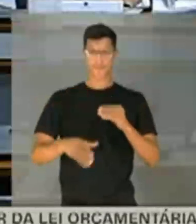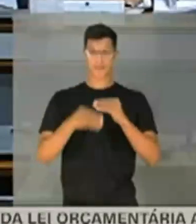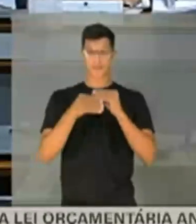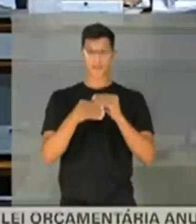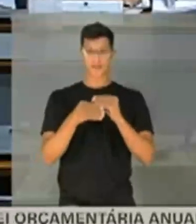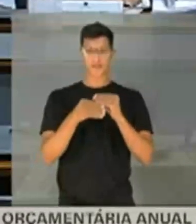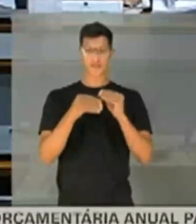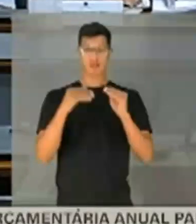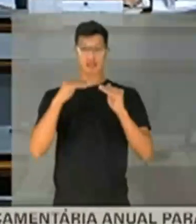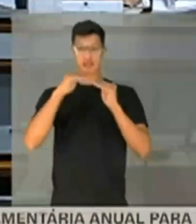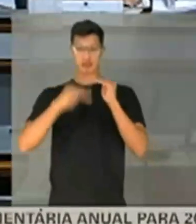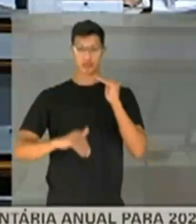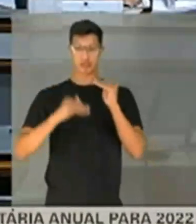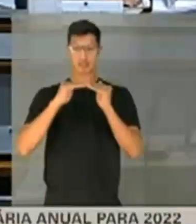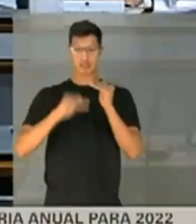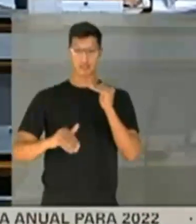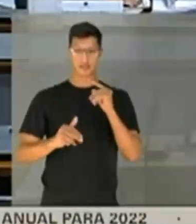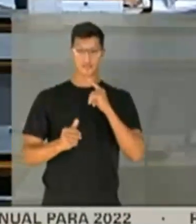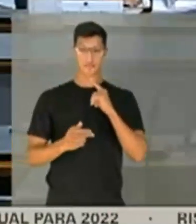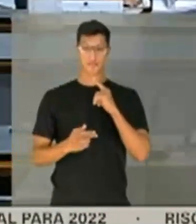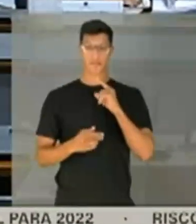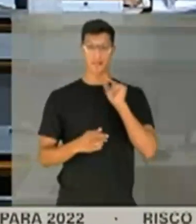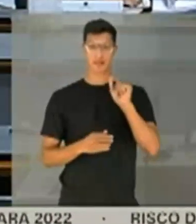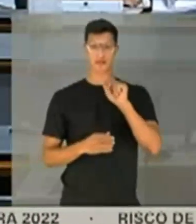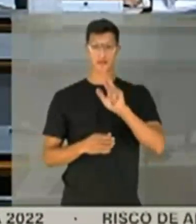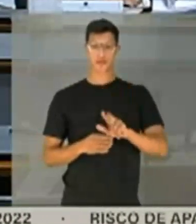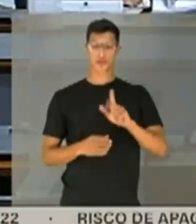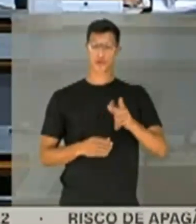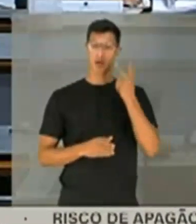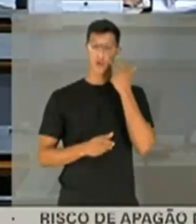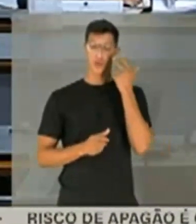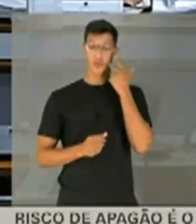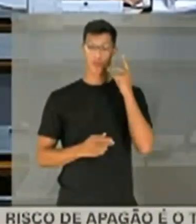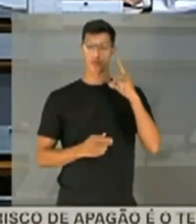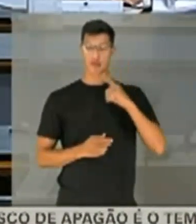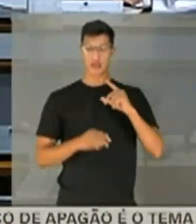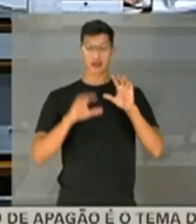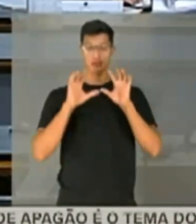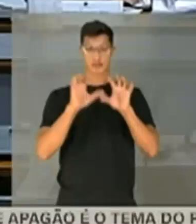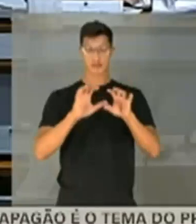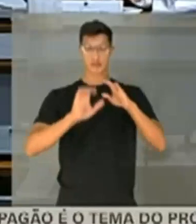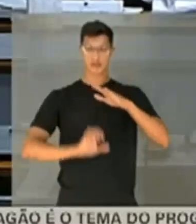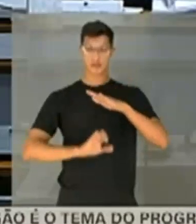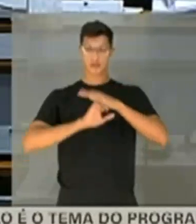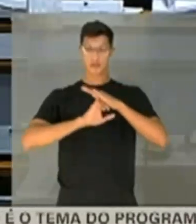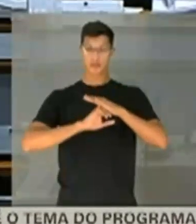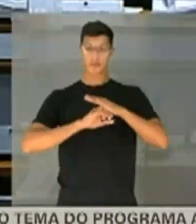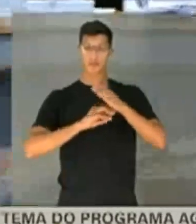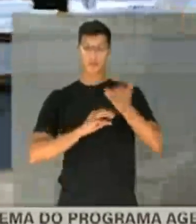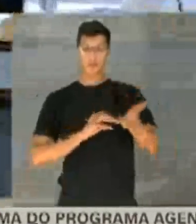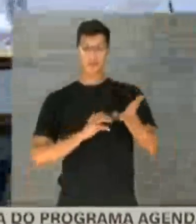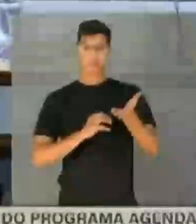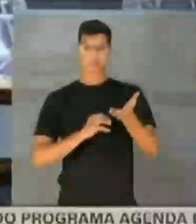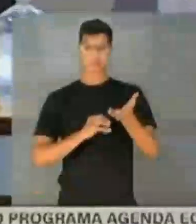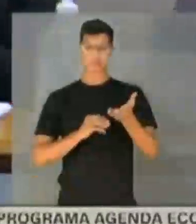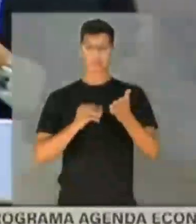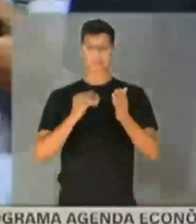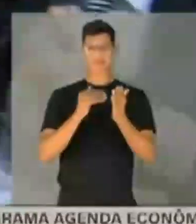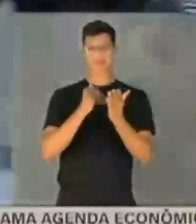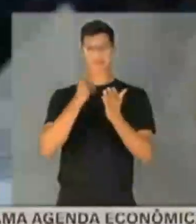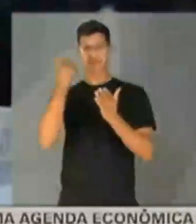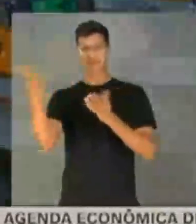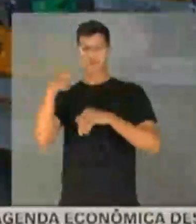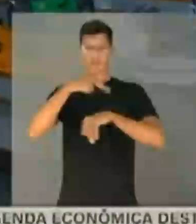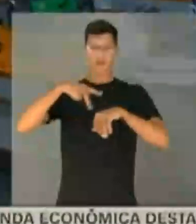dessas inconsistências, que não era comum ter essa questão de uma empresa aí fora do